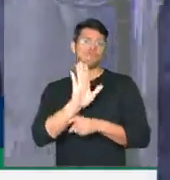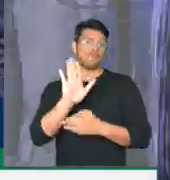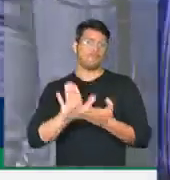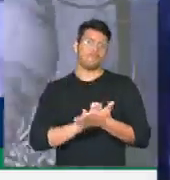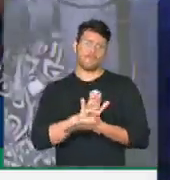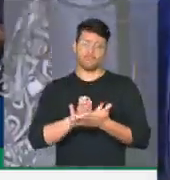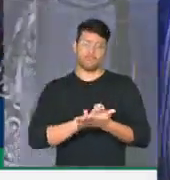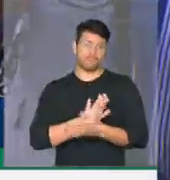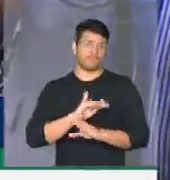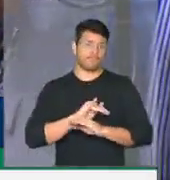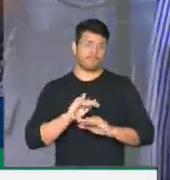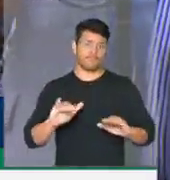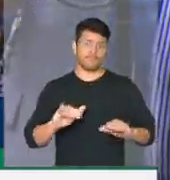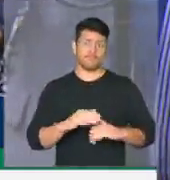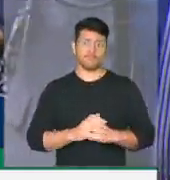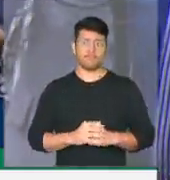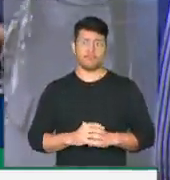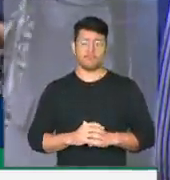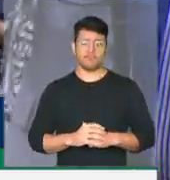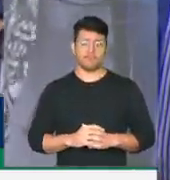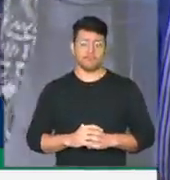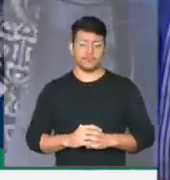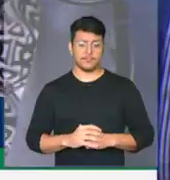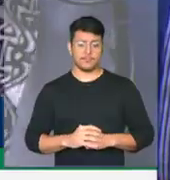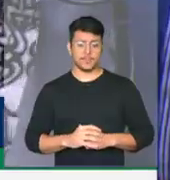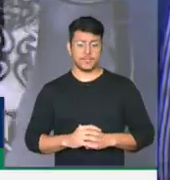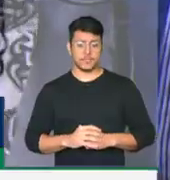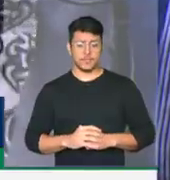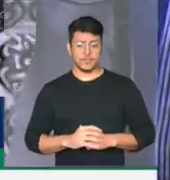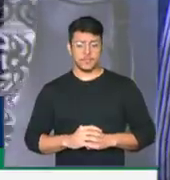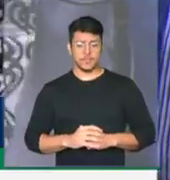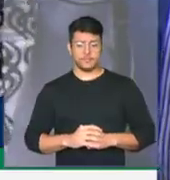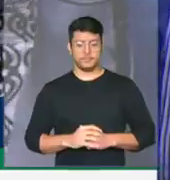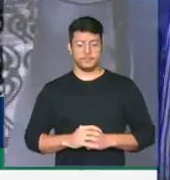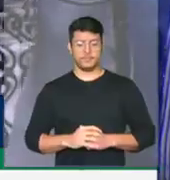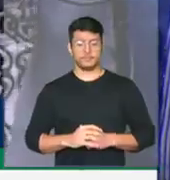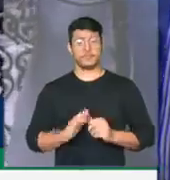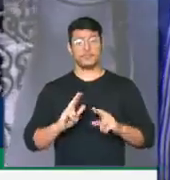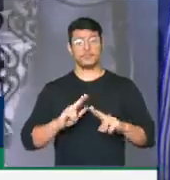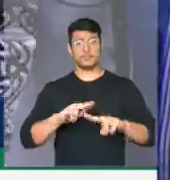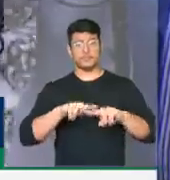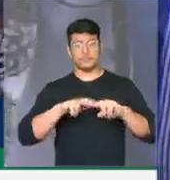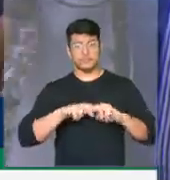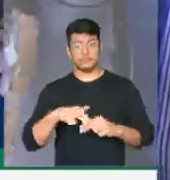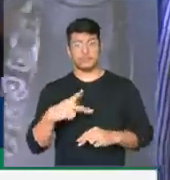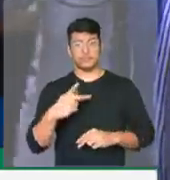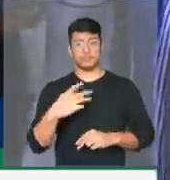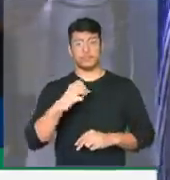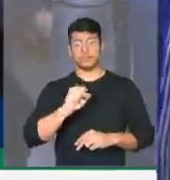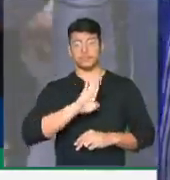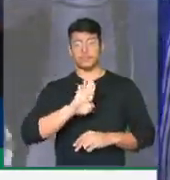das prerrogativas, uma das prerrogativas dos conselhos deliberativos, portanto, o PSB orienta não.